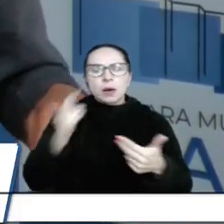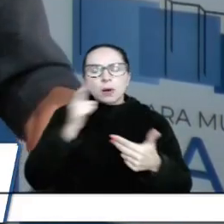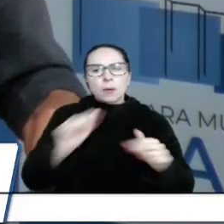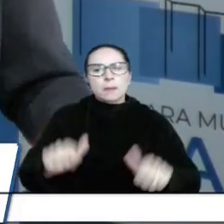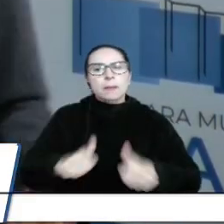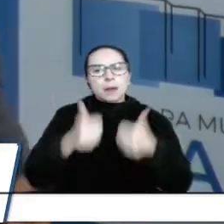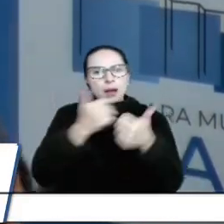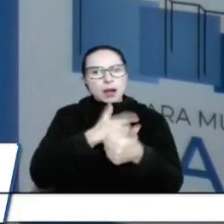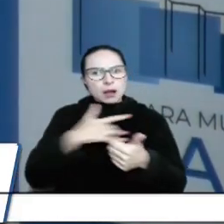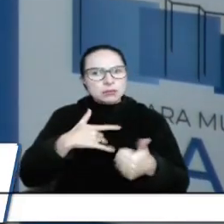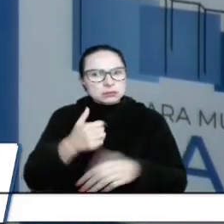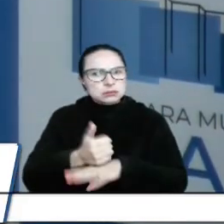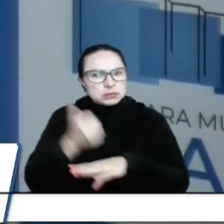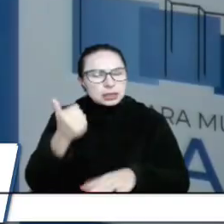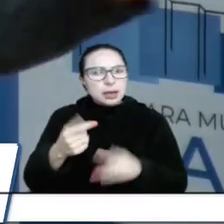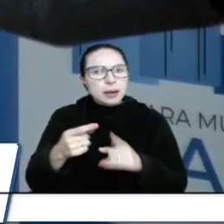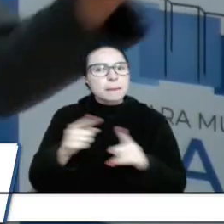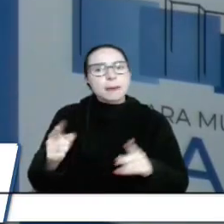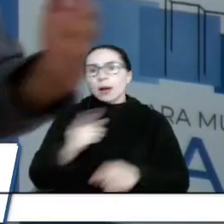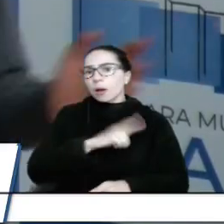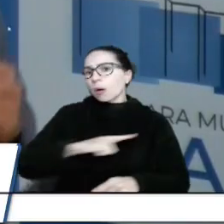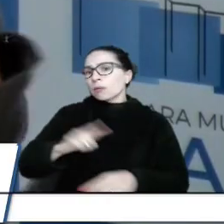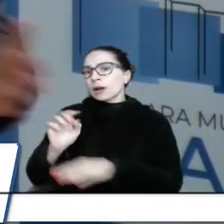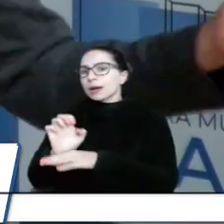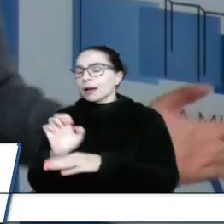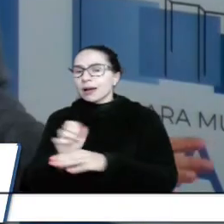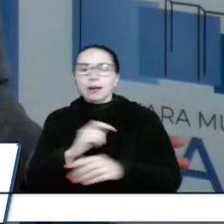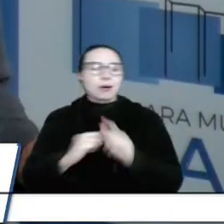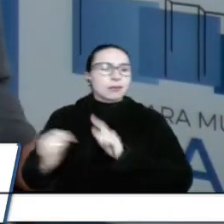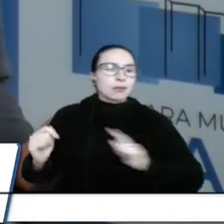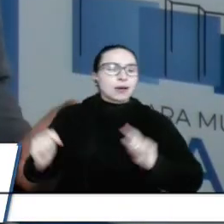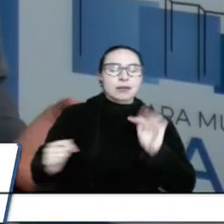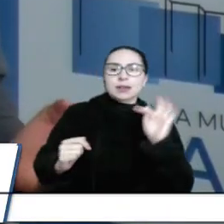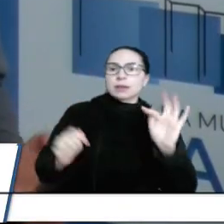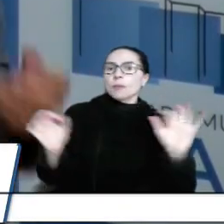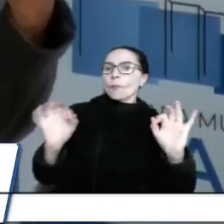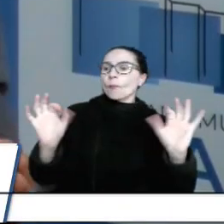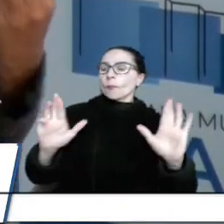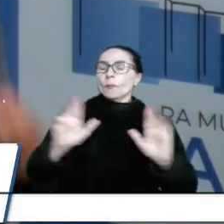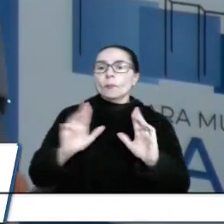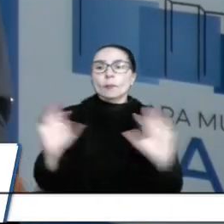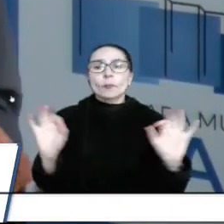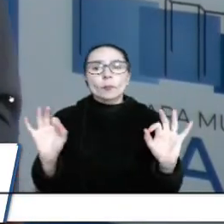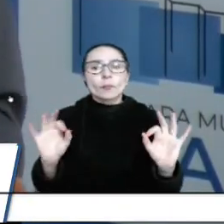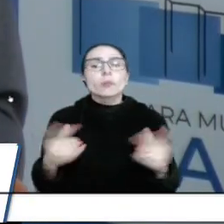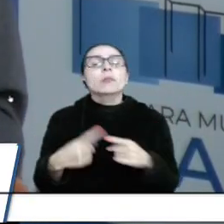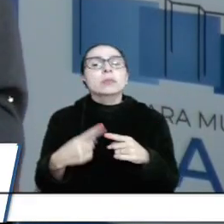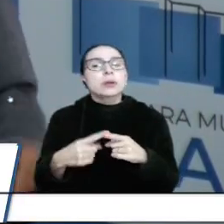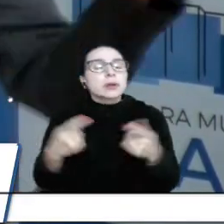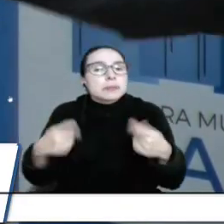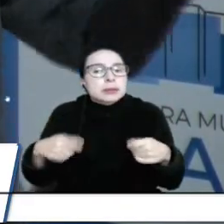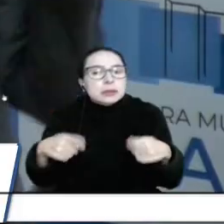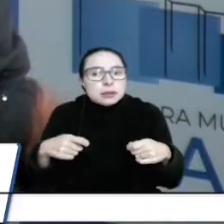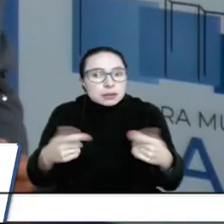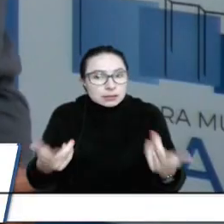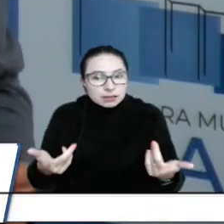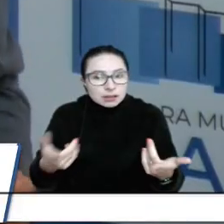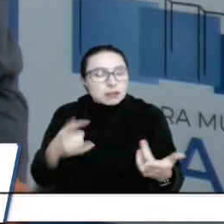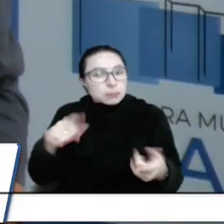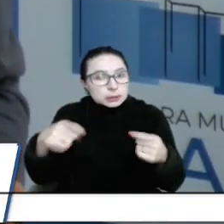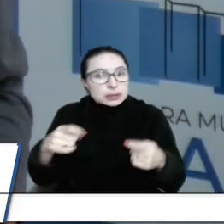de Franca, nem o governo estadual, nem o governo federal, ninguém responde, porque está precisando. Você precisa de